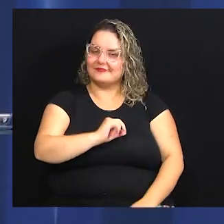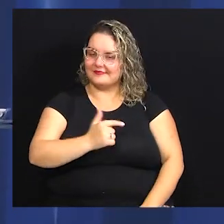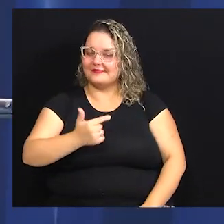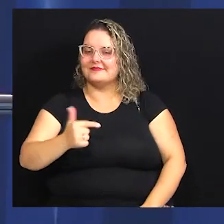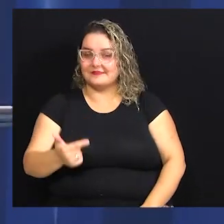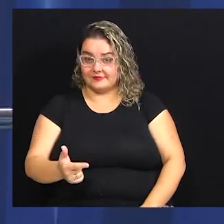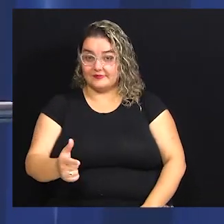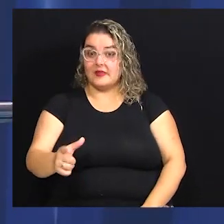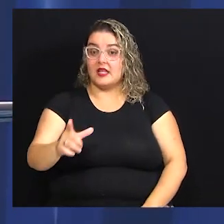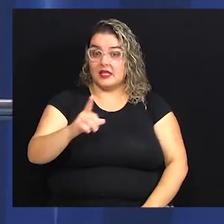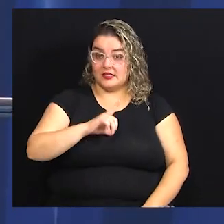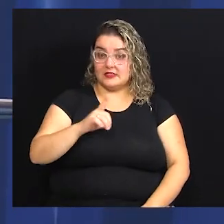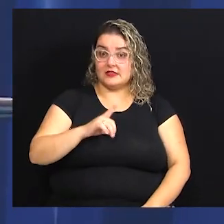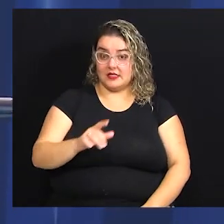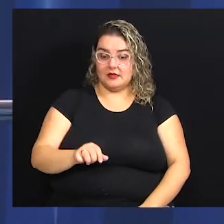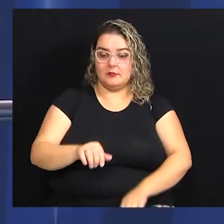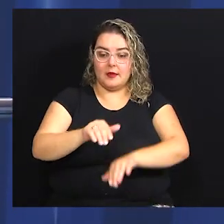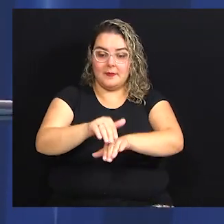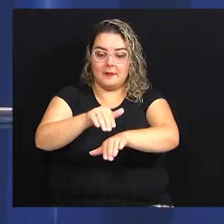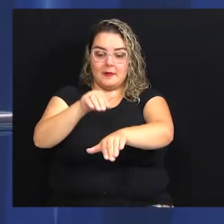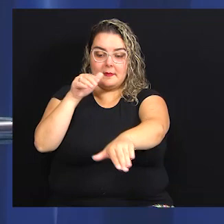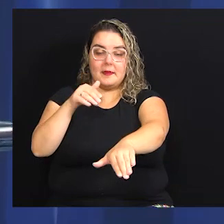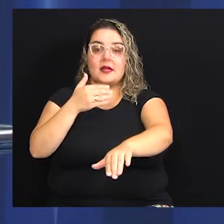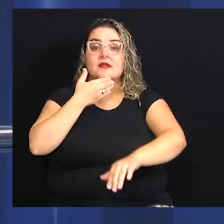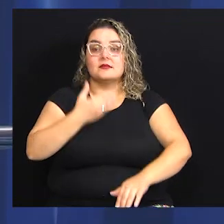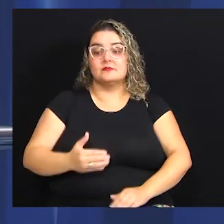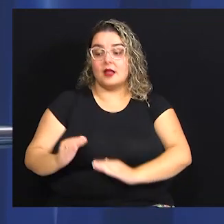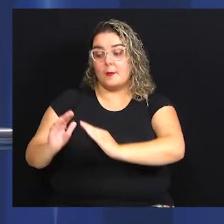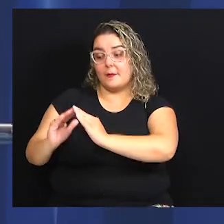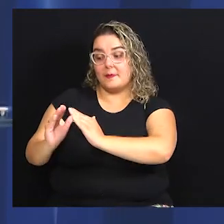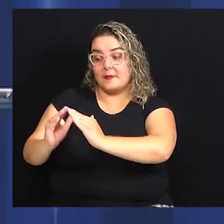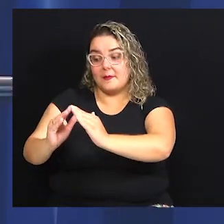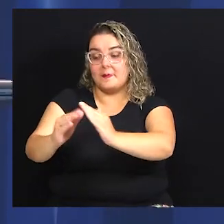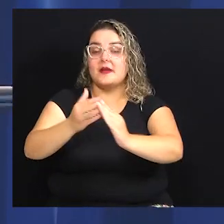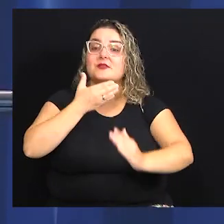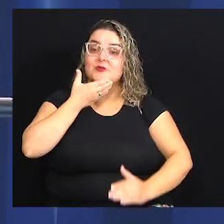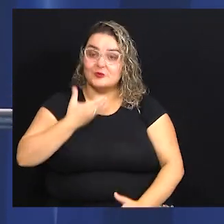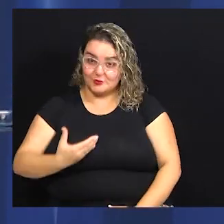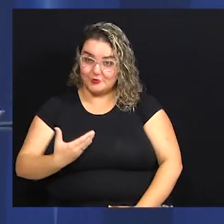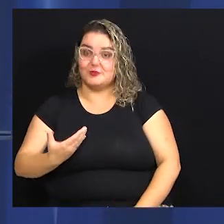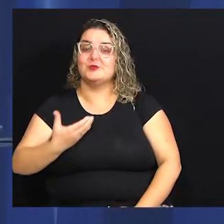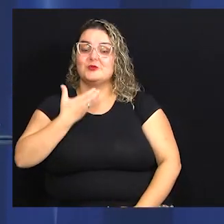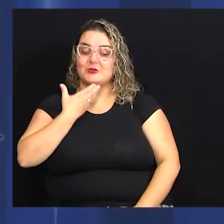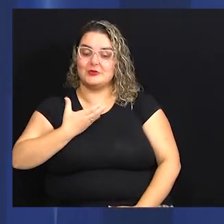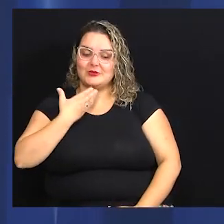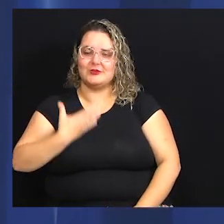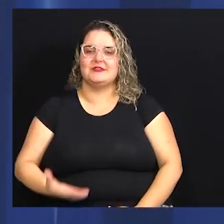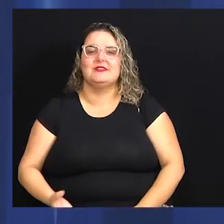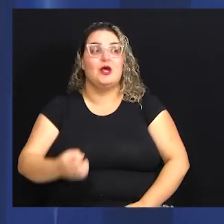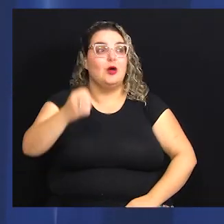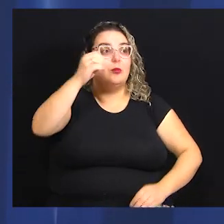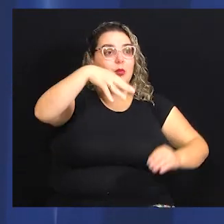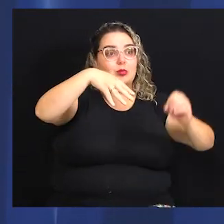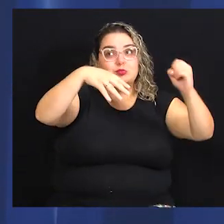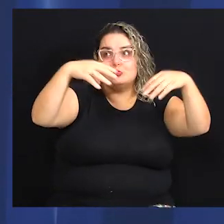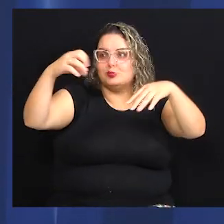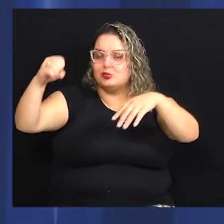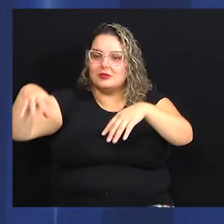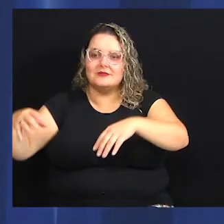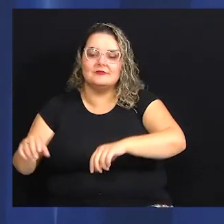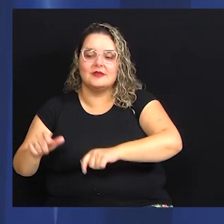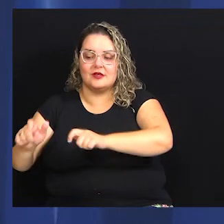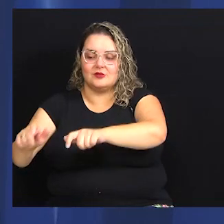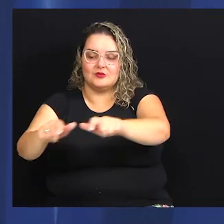2022, que contempla a parada de Natal, a Vila do Papai Noel, decoração e iluminação em diversos